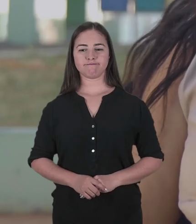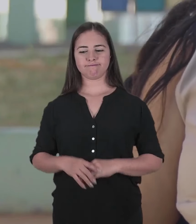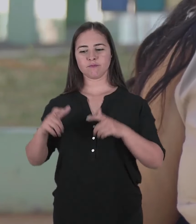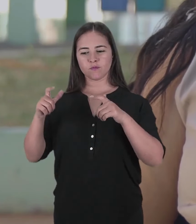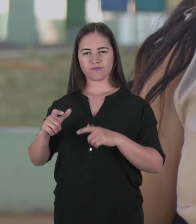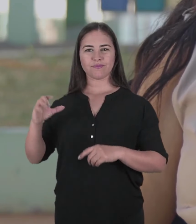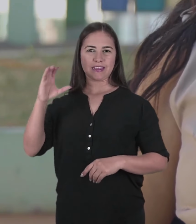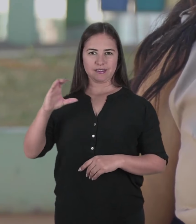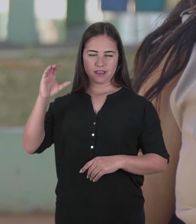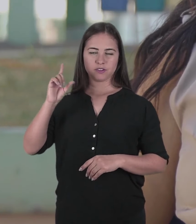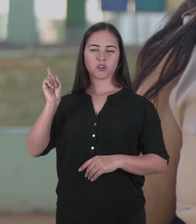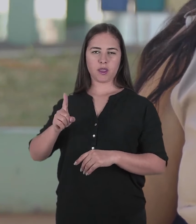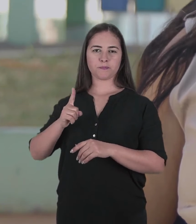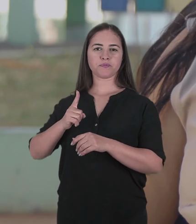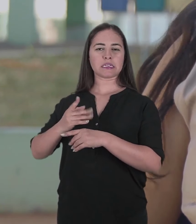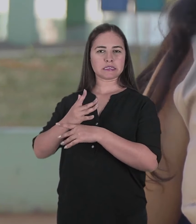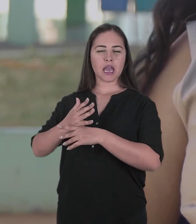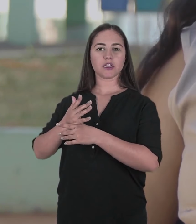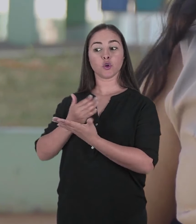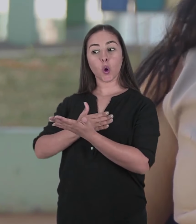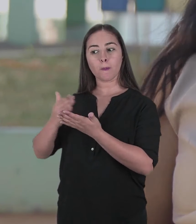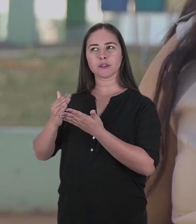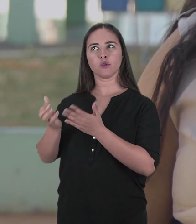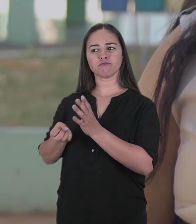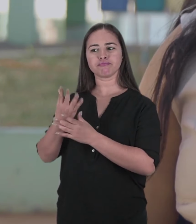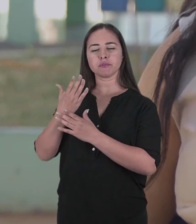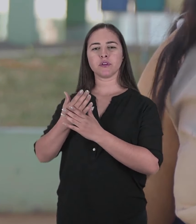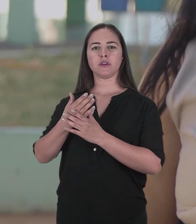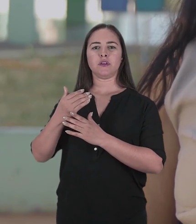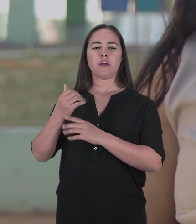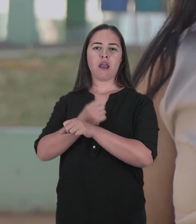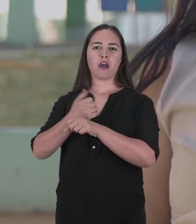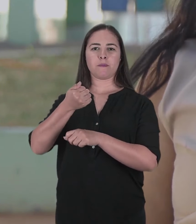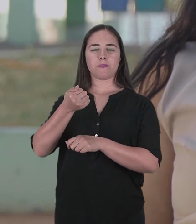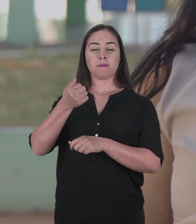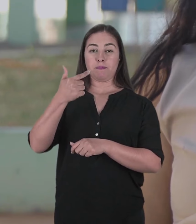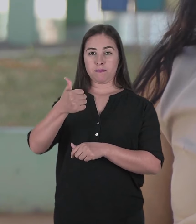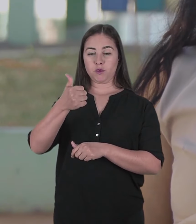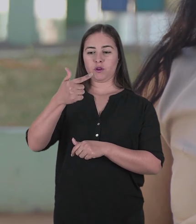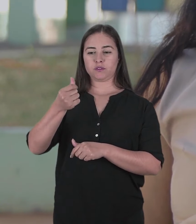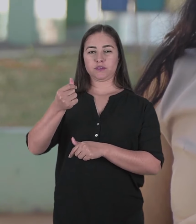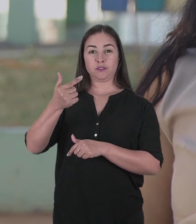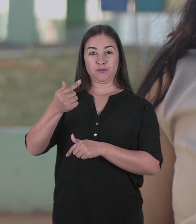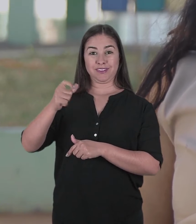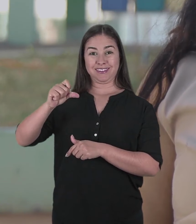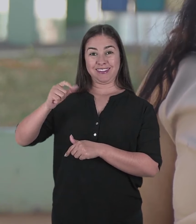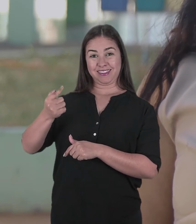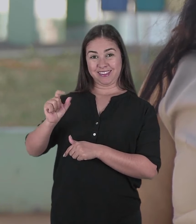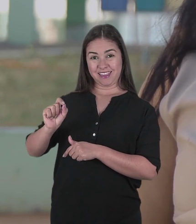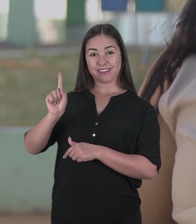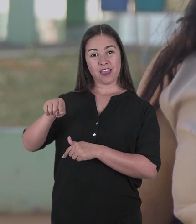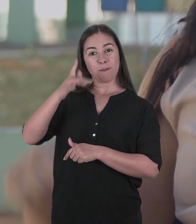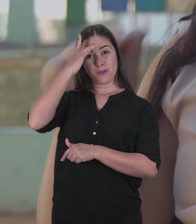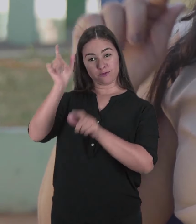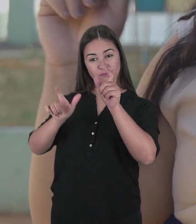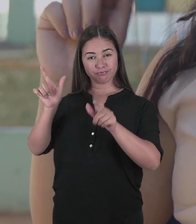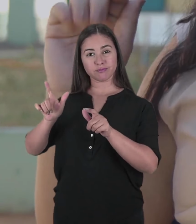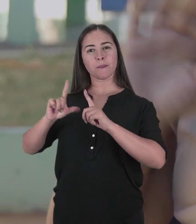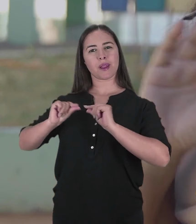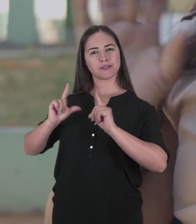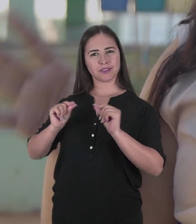Ela foi uma cidade que nasceu na década de 70, formada pelos operários que vieram construir Brasília,